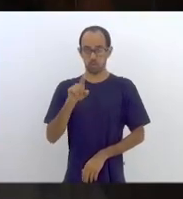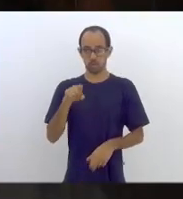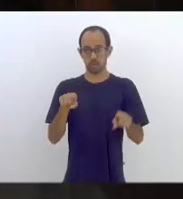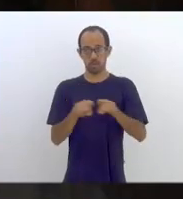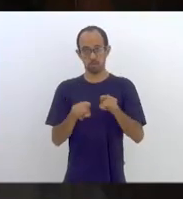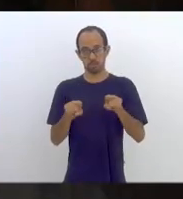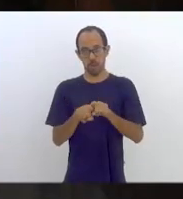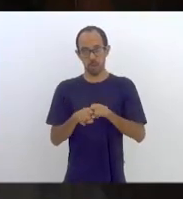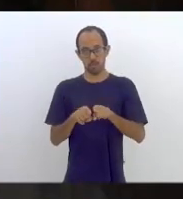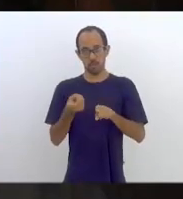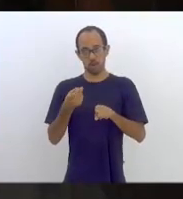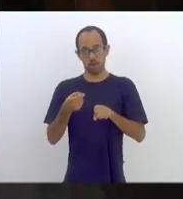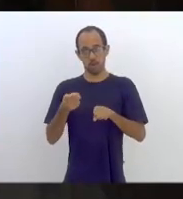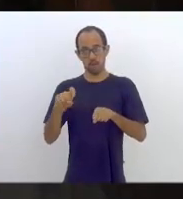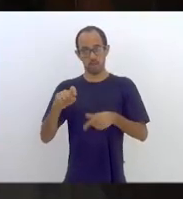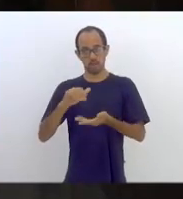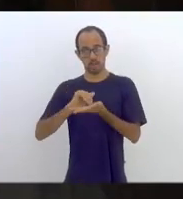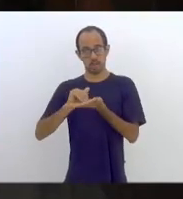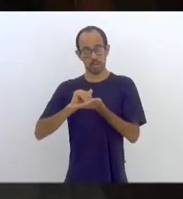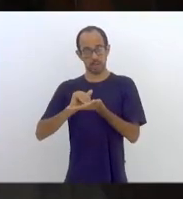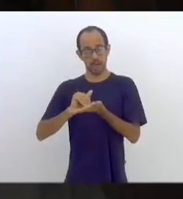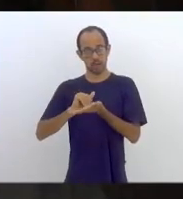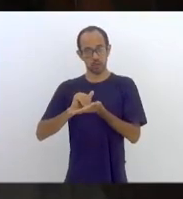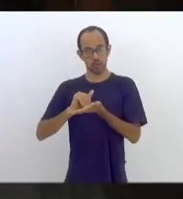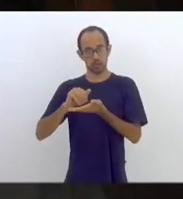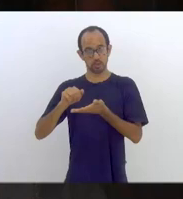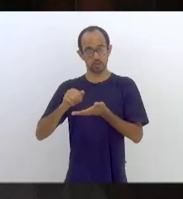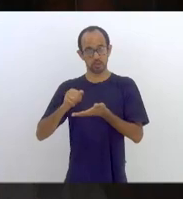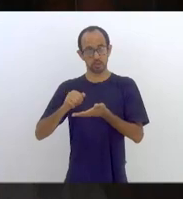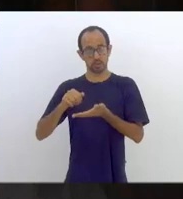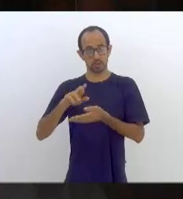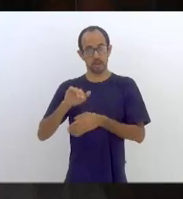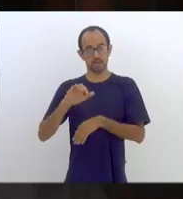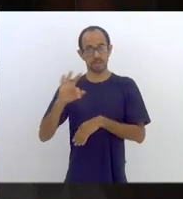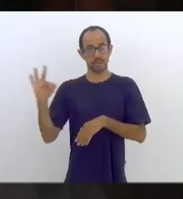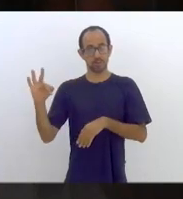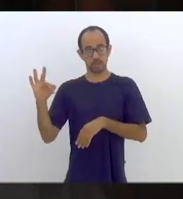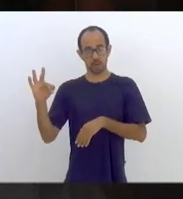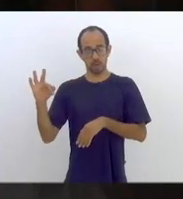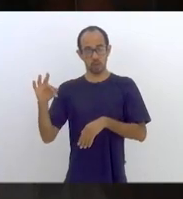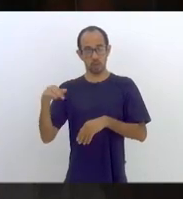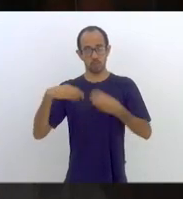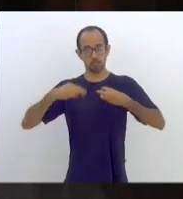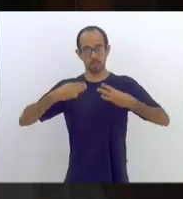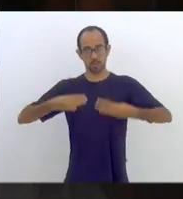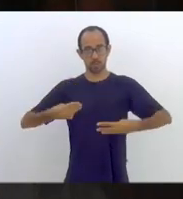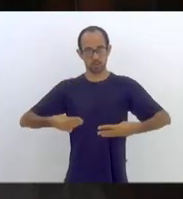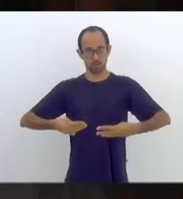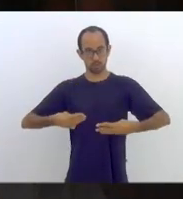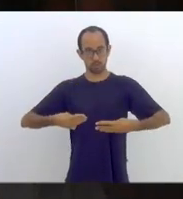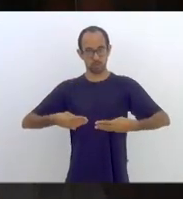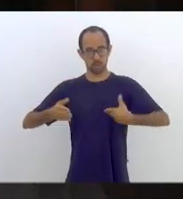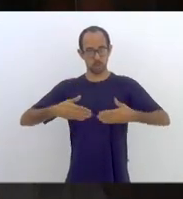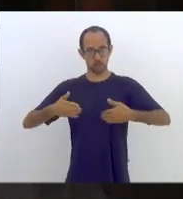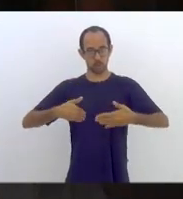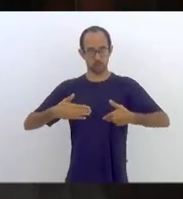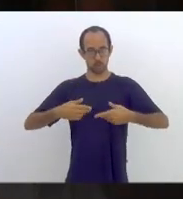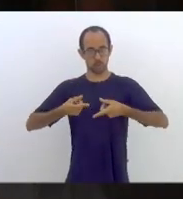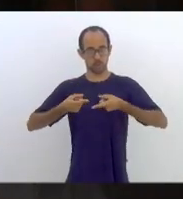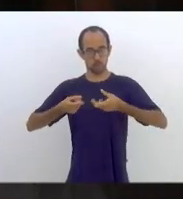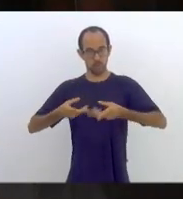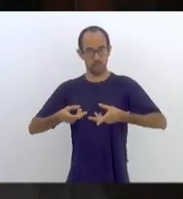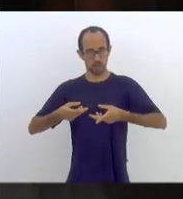secretário da Receita Federal ministro da indústria Comércio e turismo